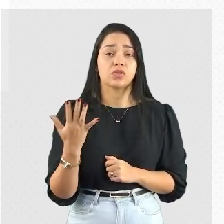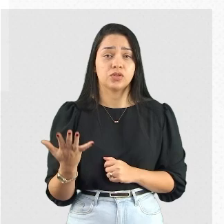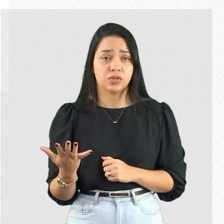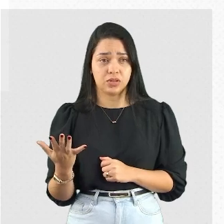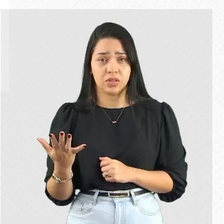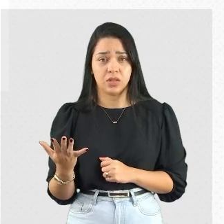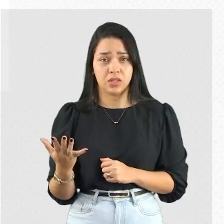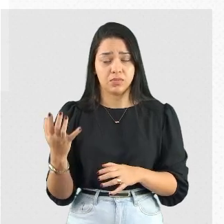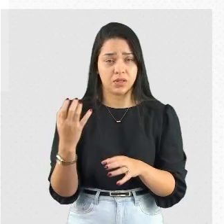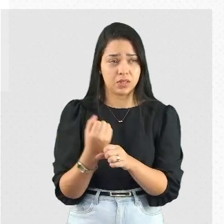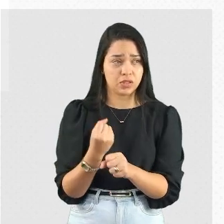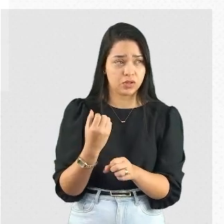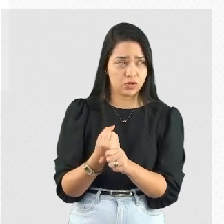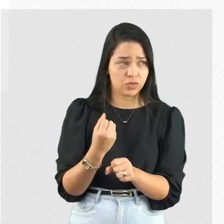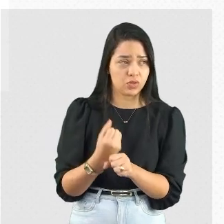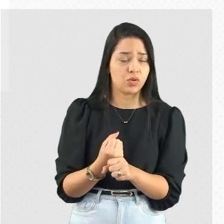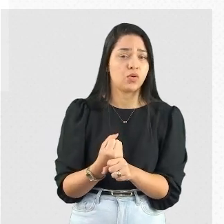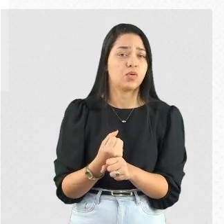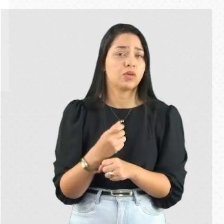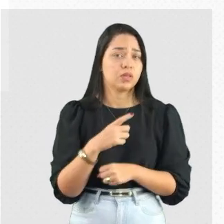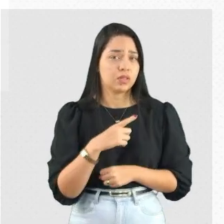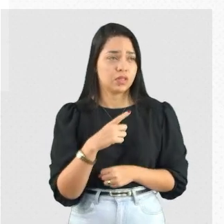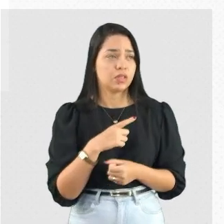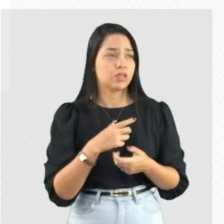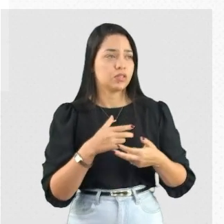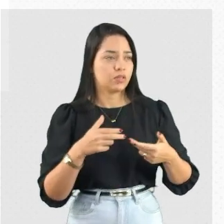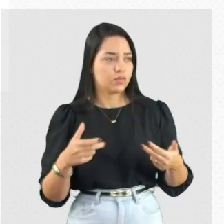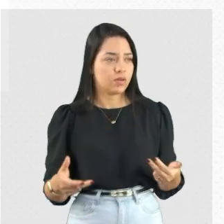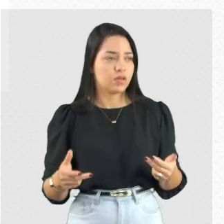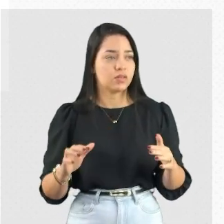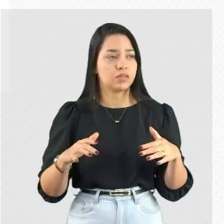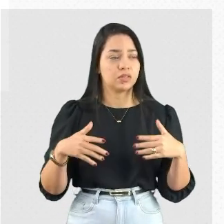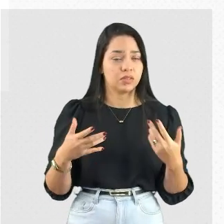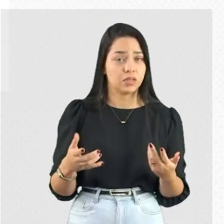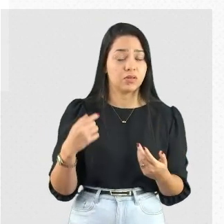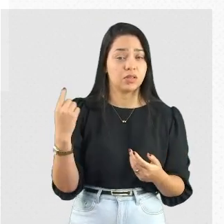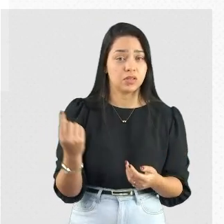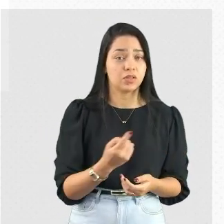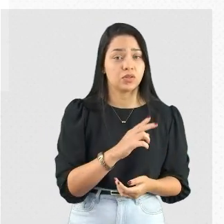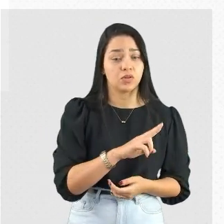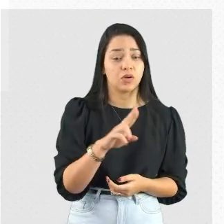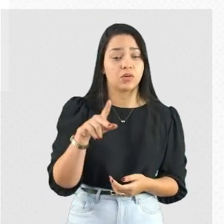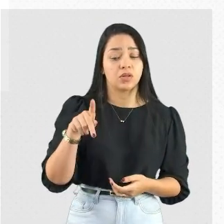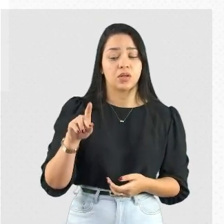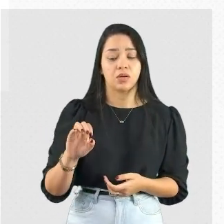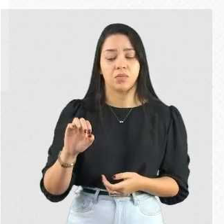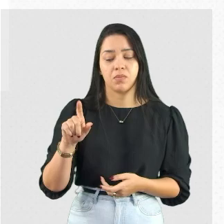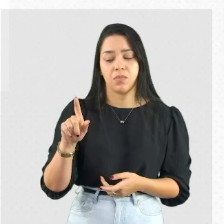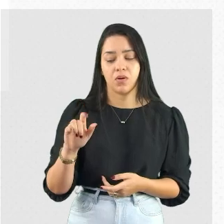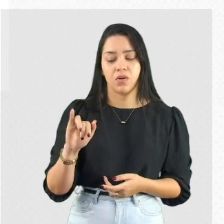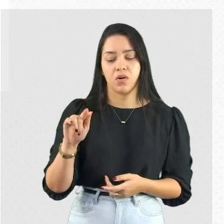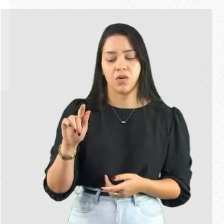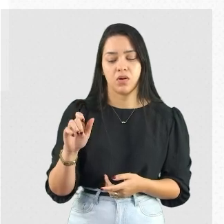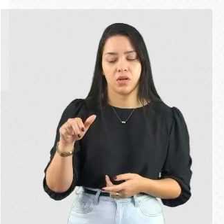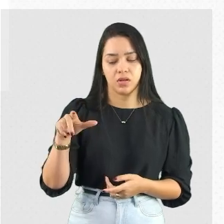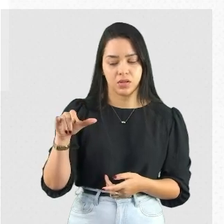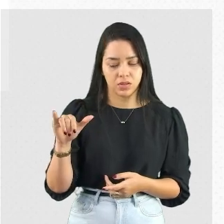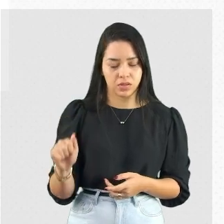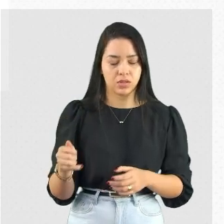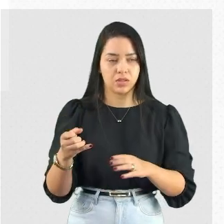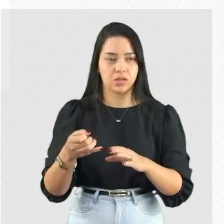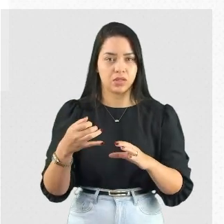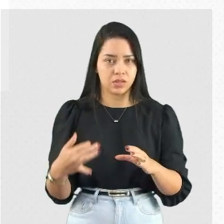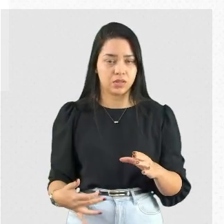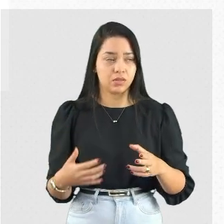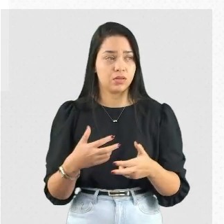pela somatória da atividade de vários genes. Então, é uma herança que a gente chama de poligênica, porque também ela é caracterizada